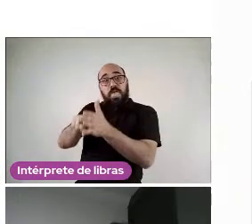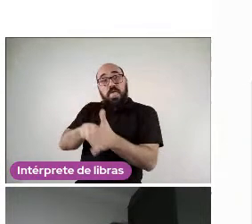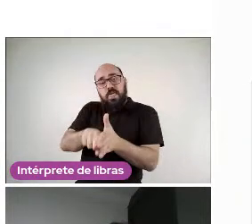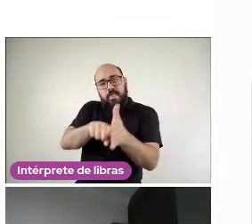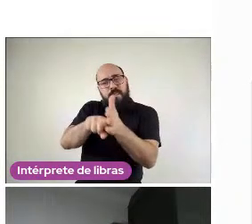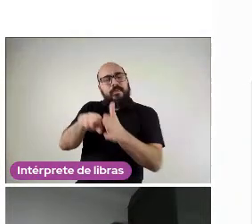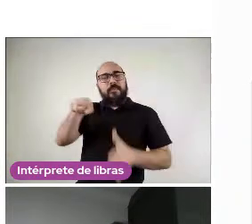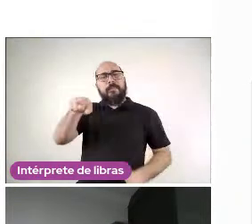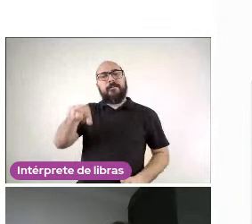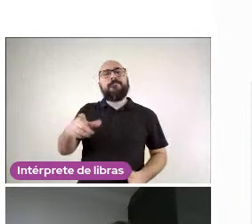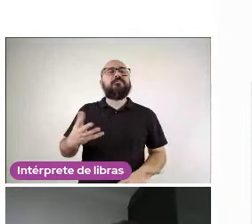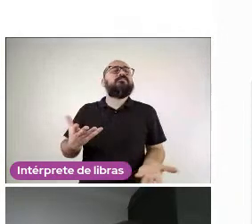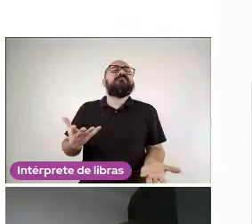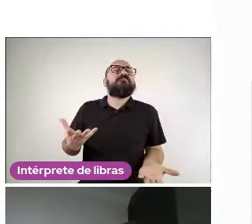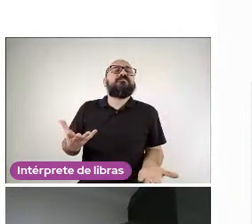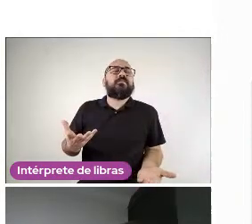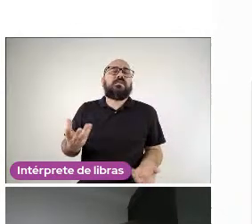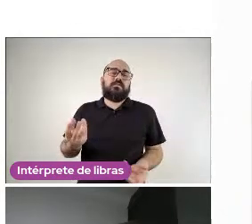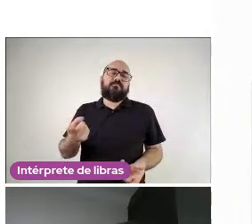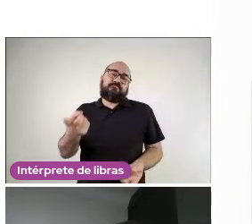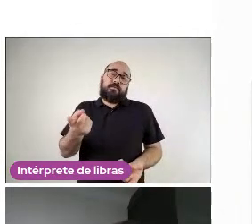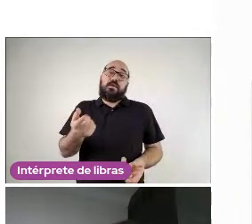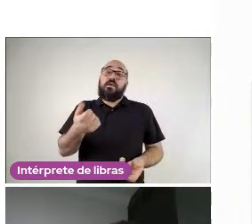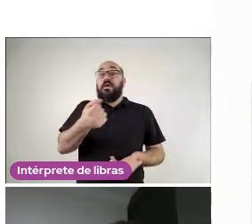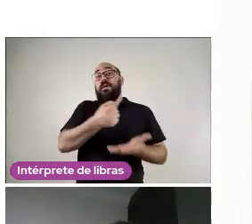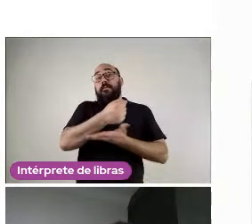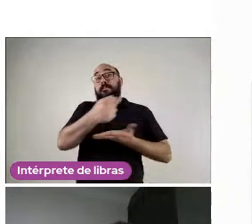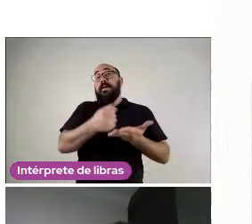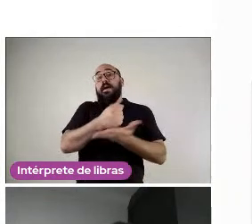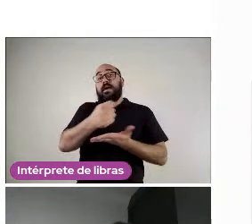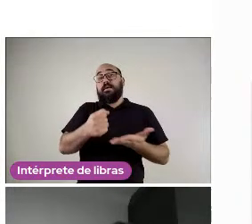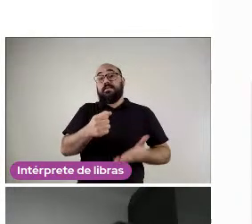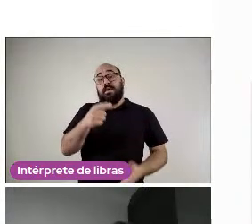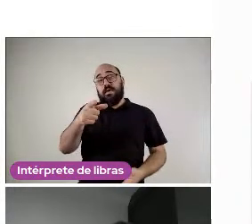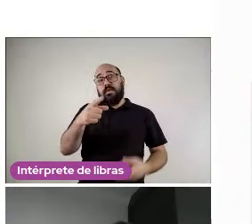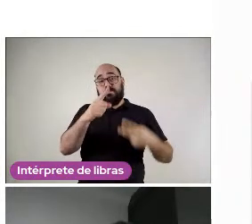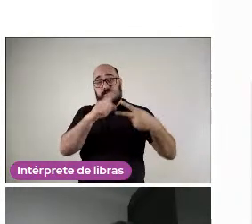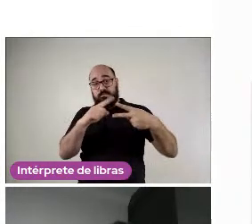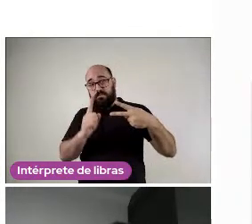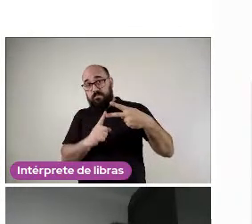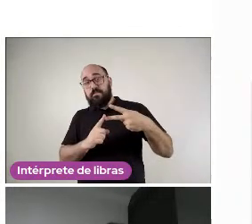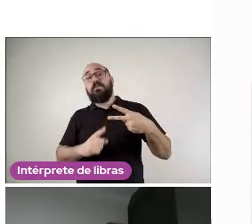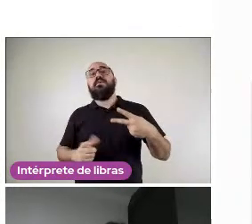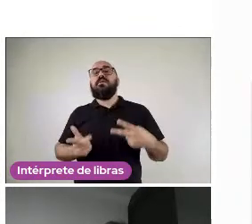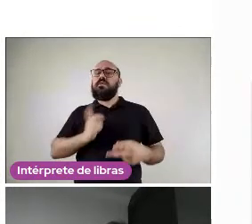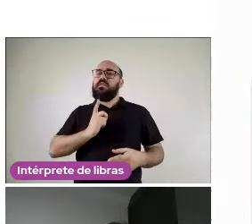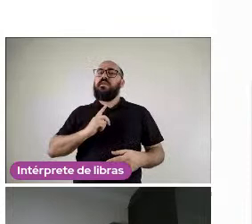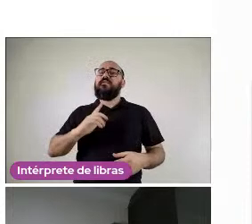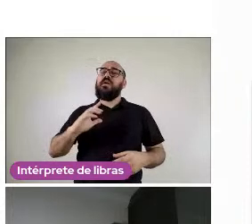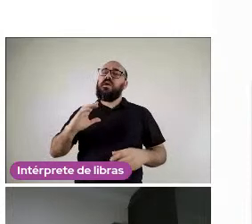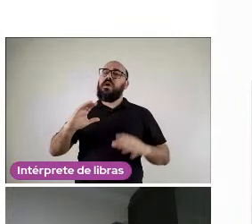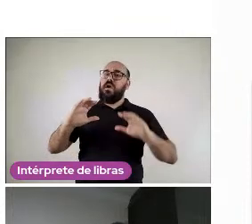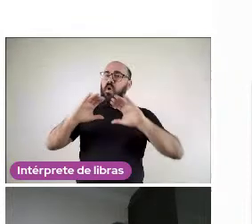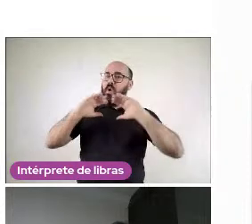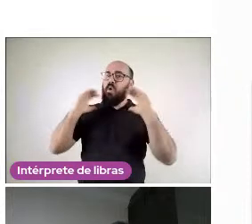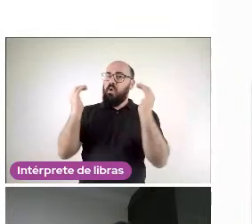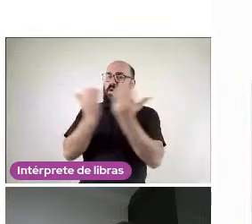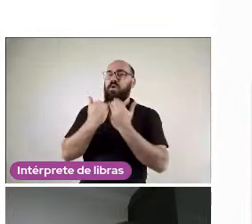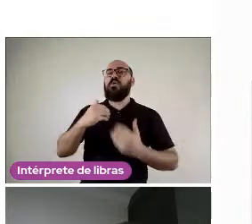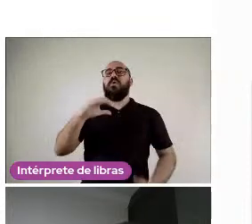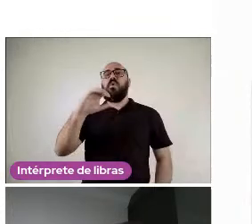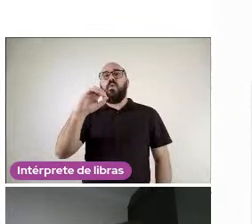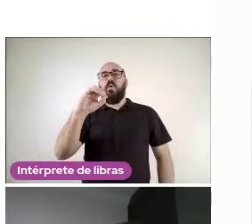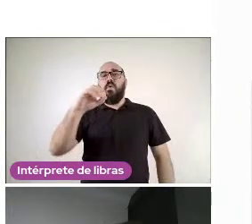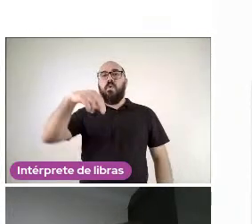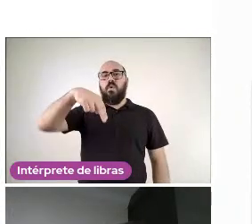nisso que, em 5 de dezembro de 2017, a Assembleia da ONU promulga, então, a década